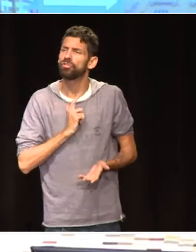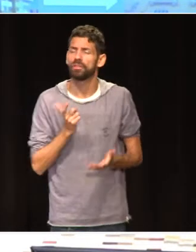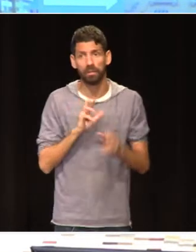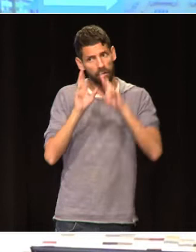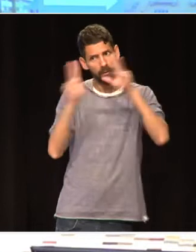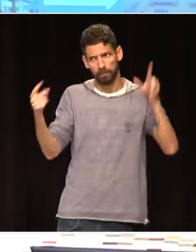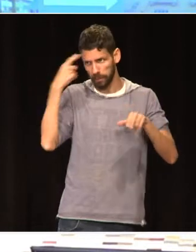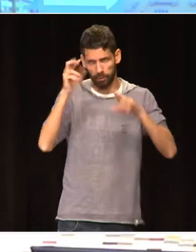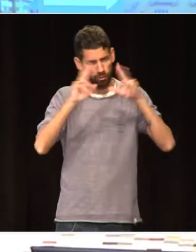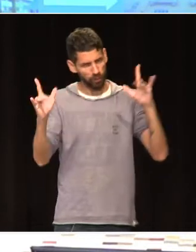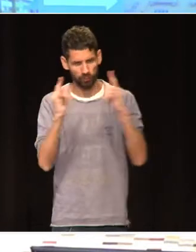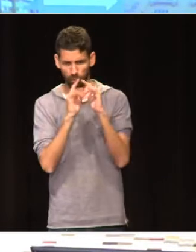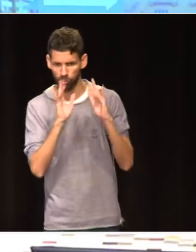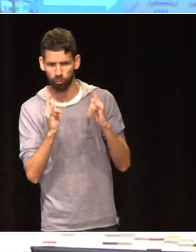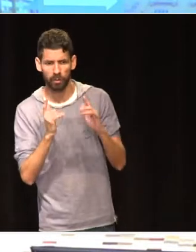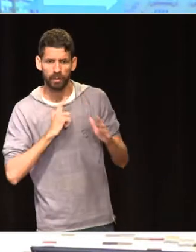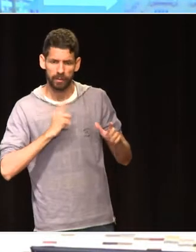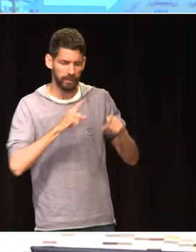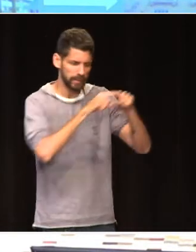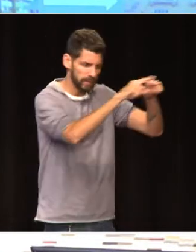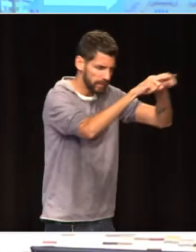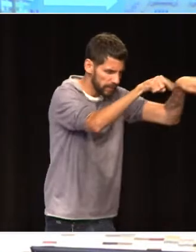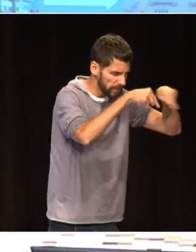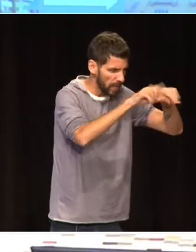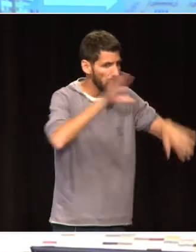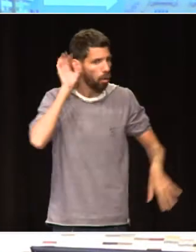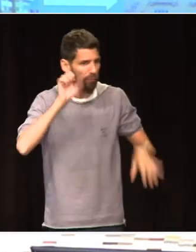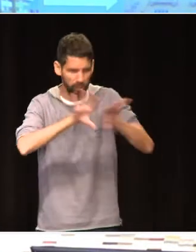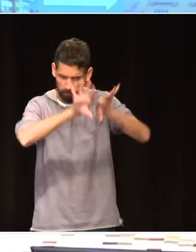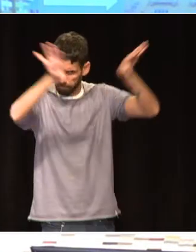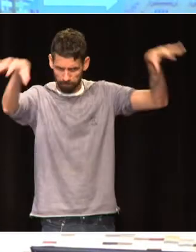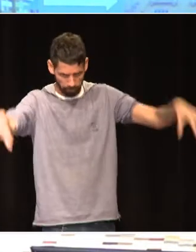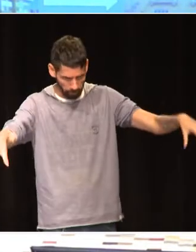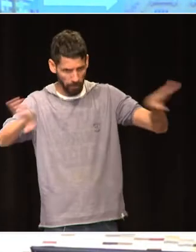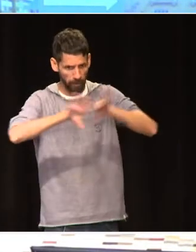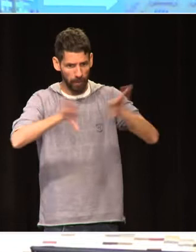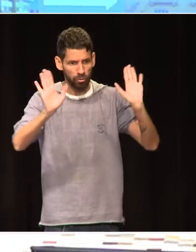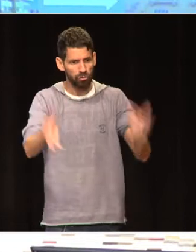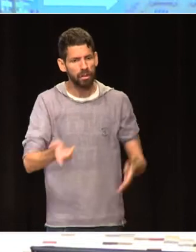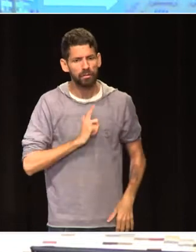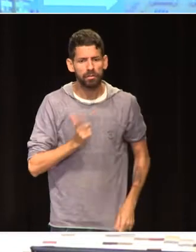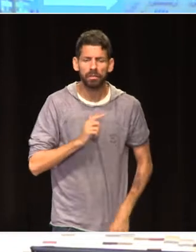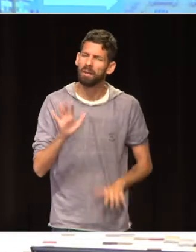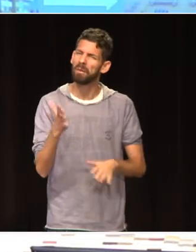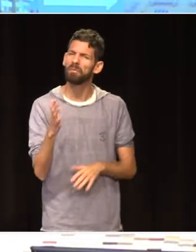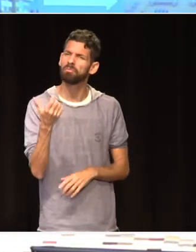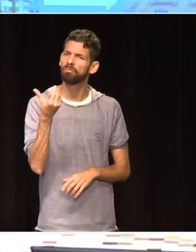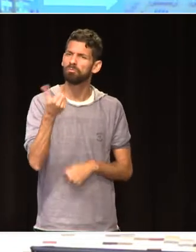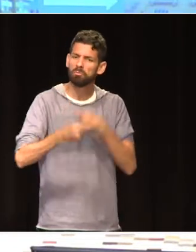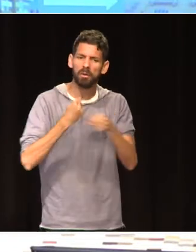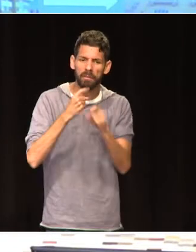visão diferente daqui, são salas separadas, ouvintes e surdos. E fiquei lá mais ou menos por 1 ano e